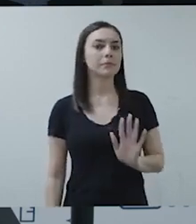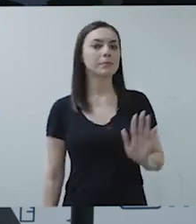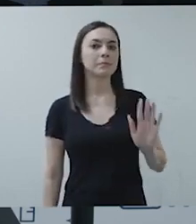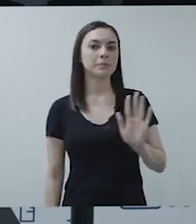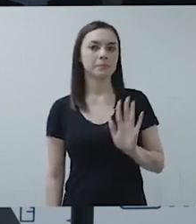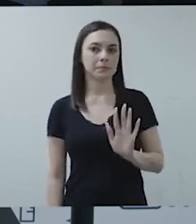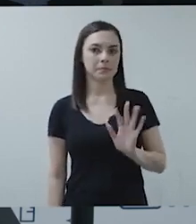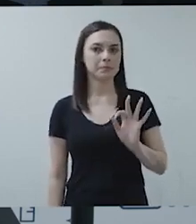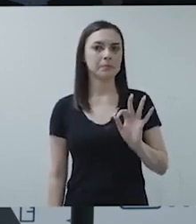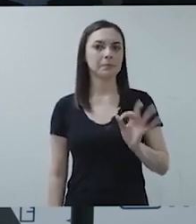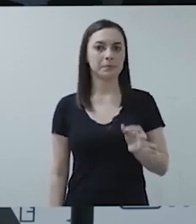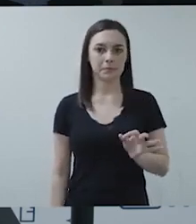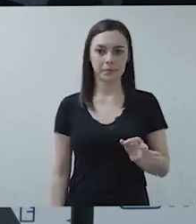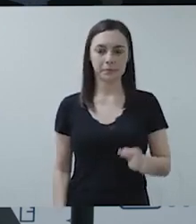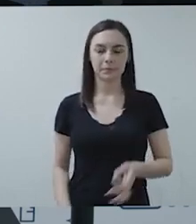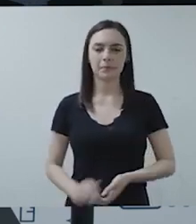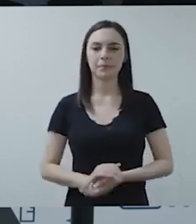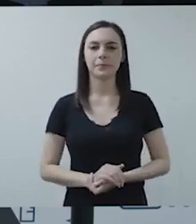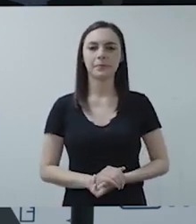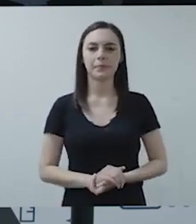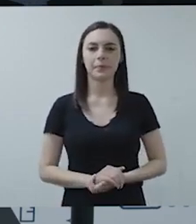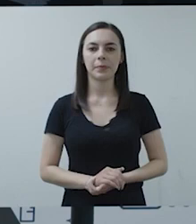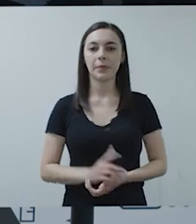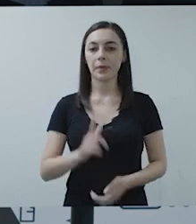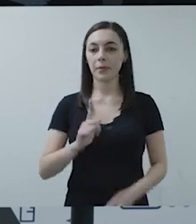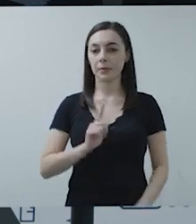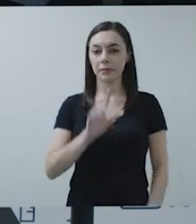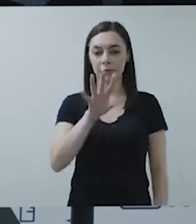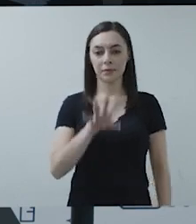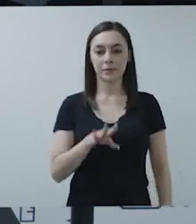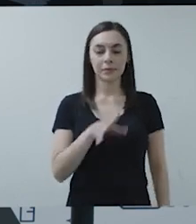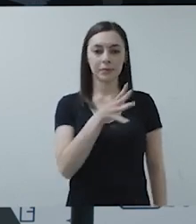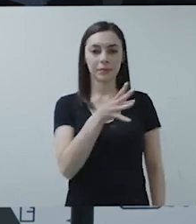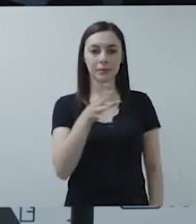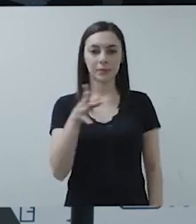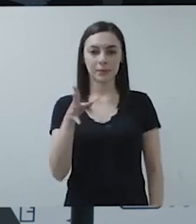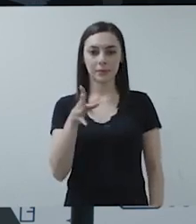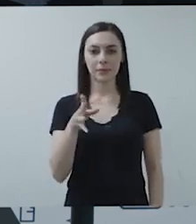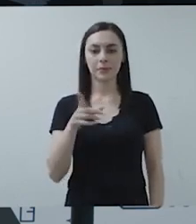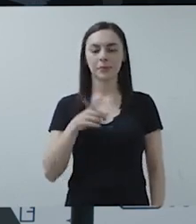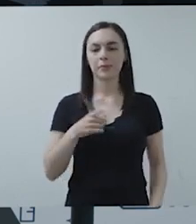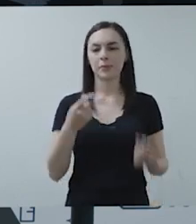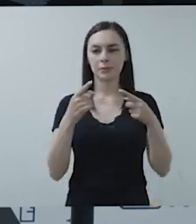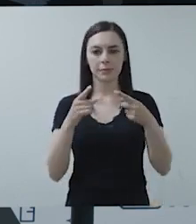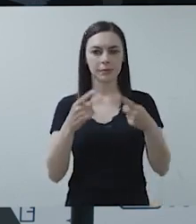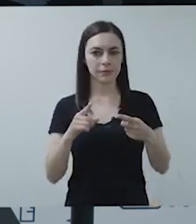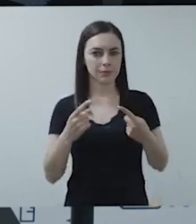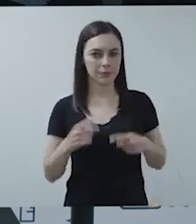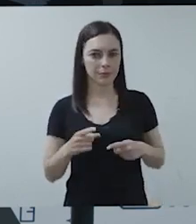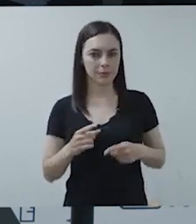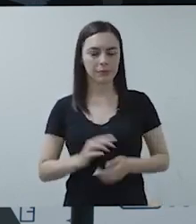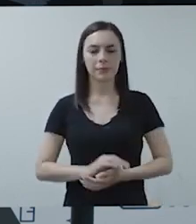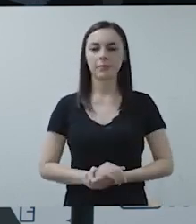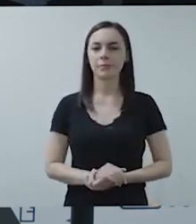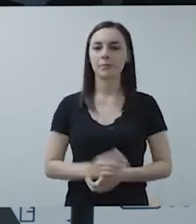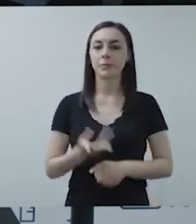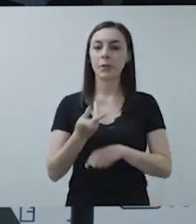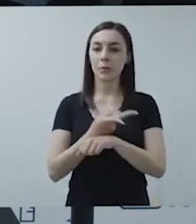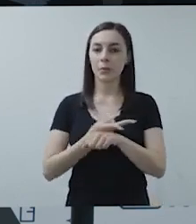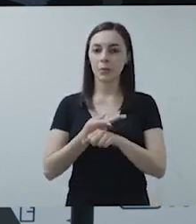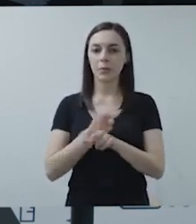imagens, certo? Eu tenho aqui uma tabela com alguns desafios. Então, nós temos que